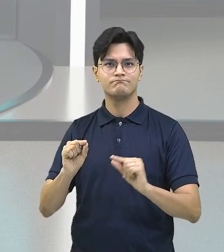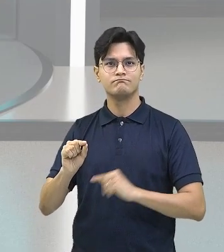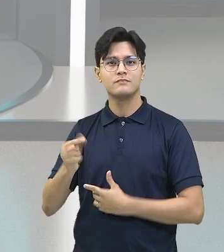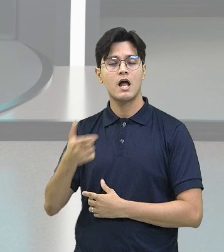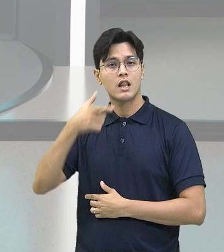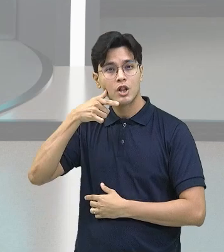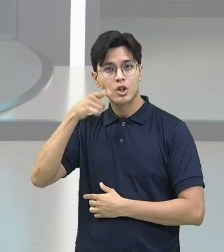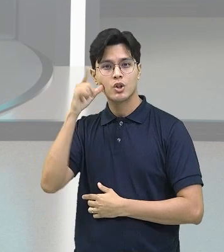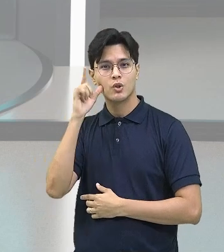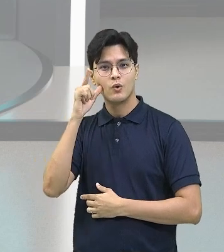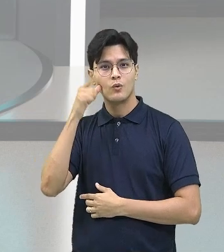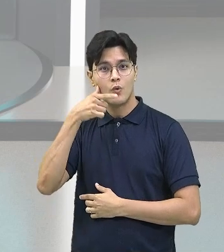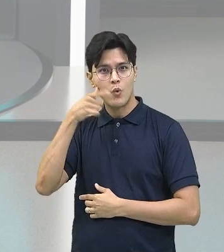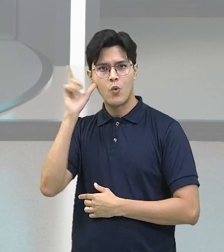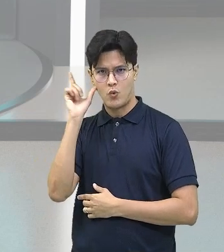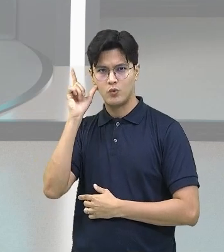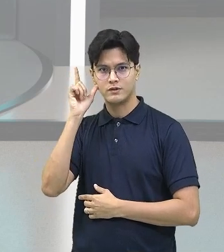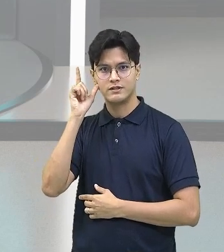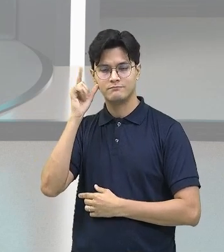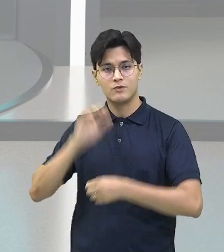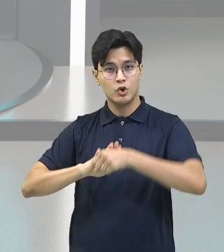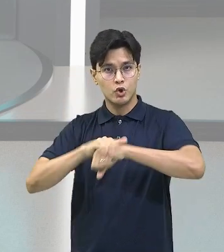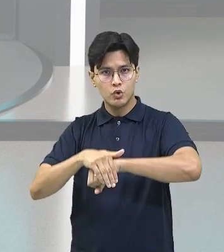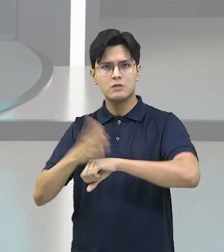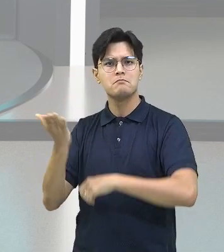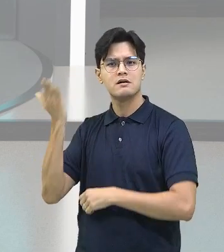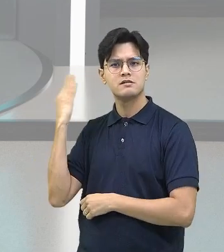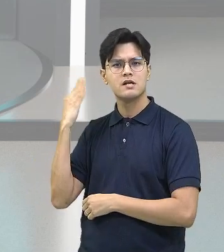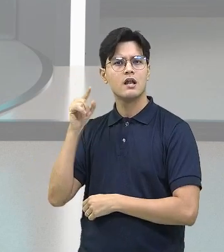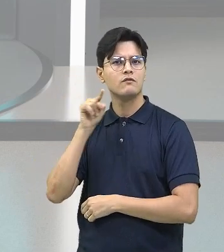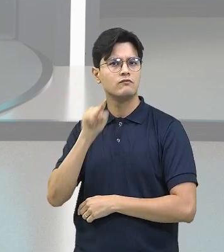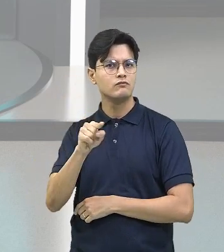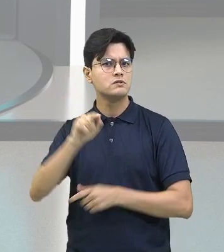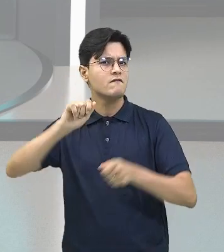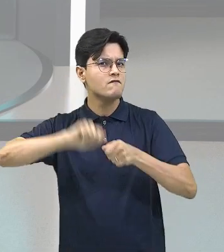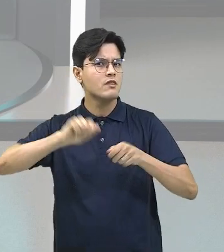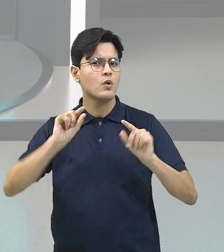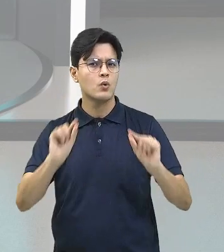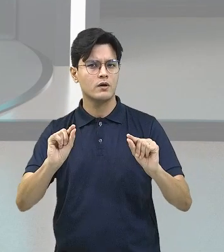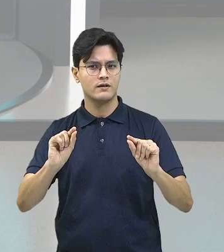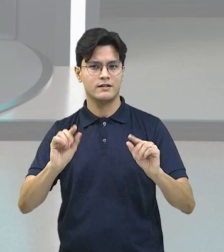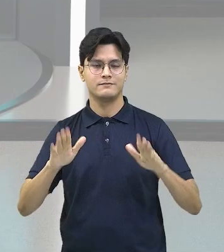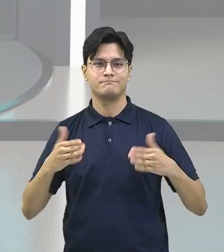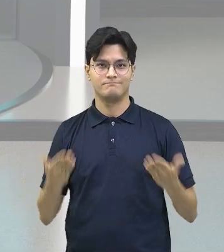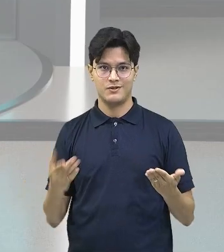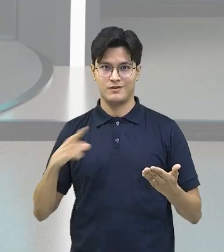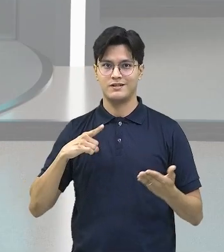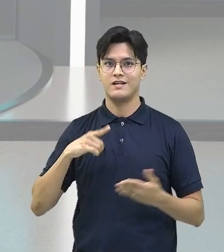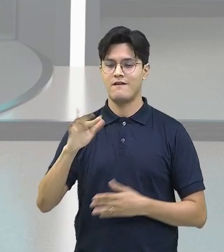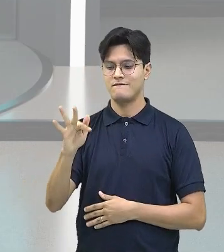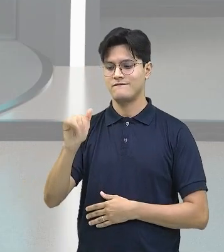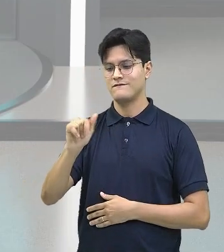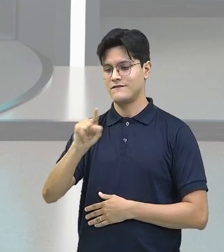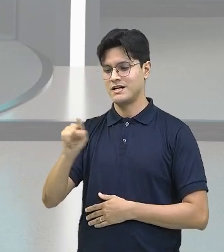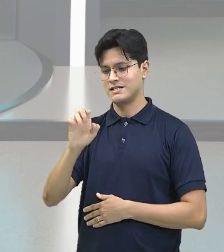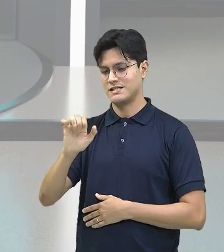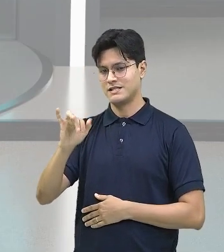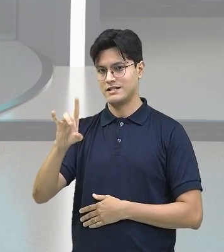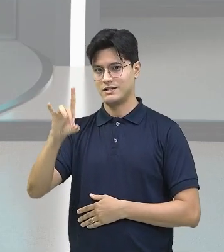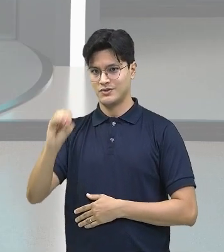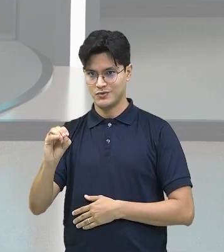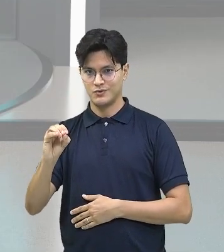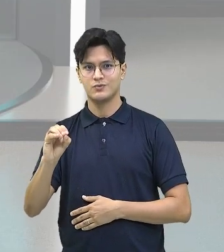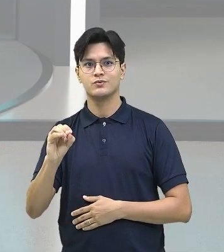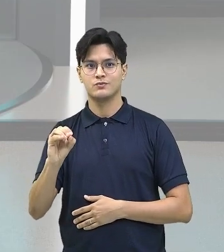noite passada? Veja, fazendo, com essa ideia de progresso, mas no passado. E aí ela responde, I